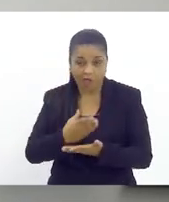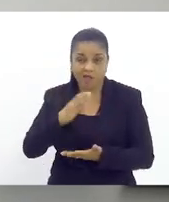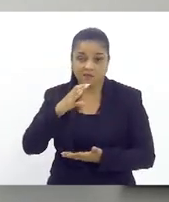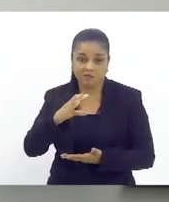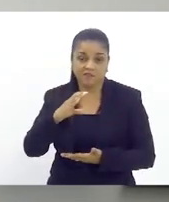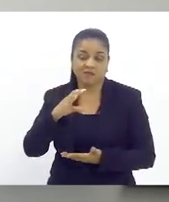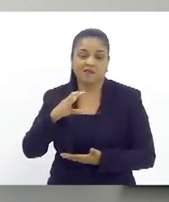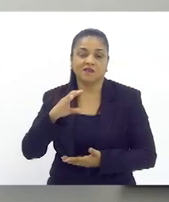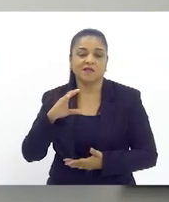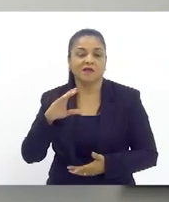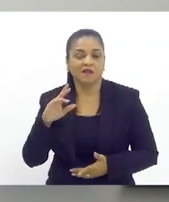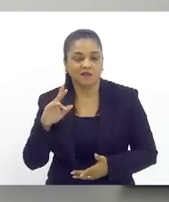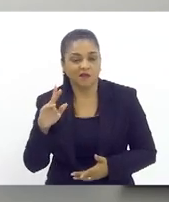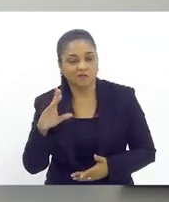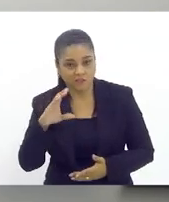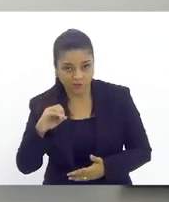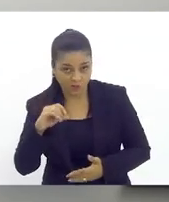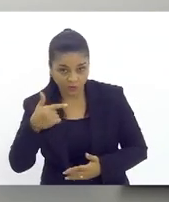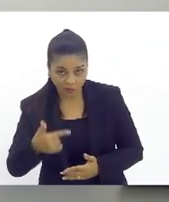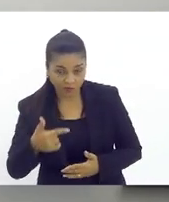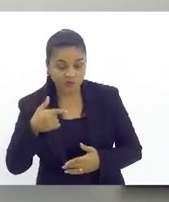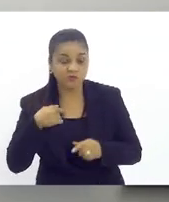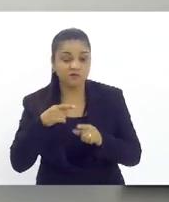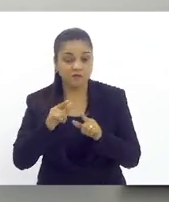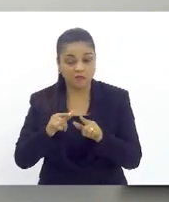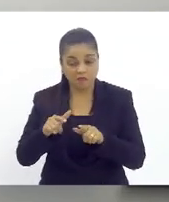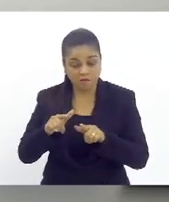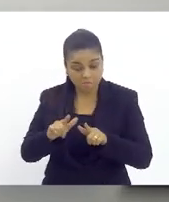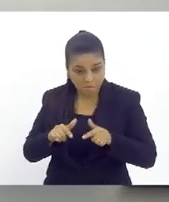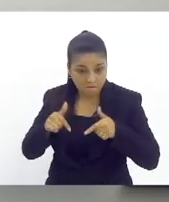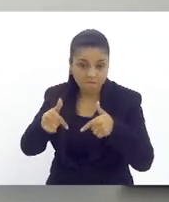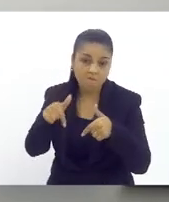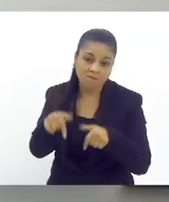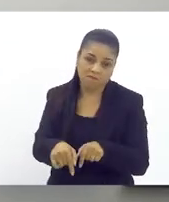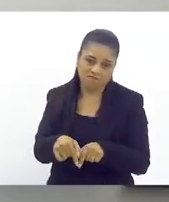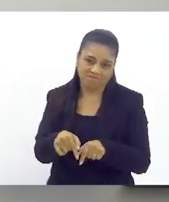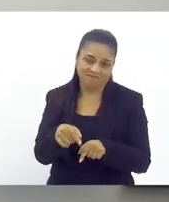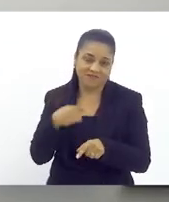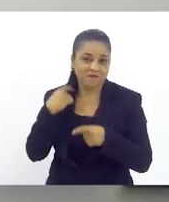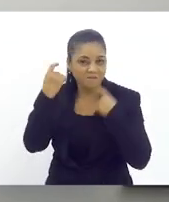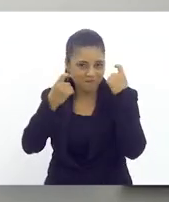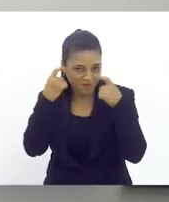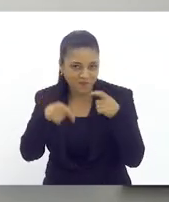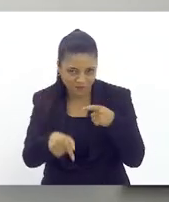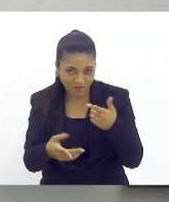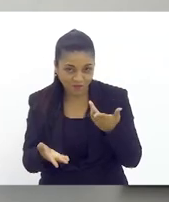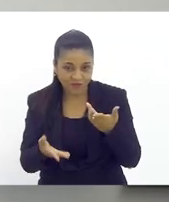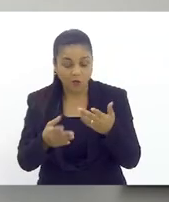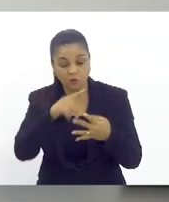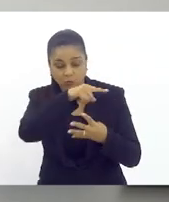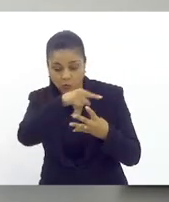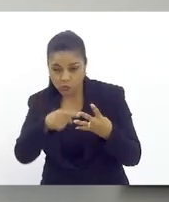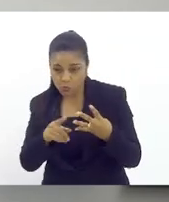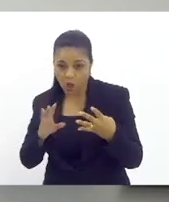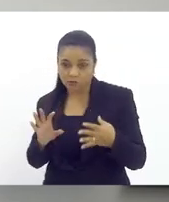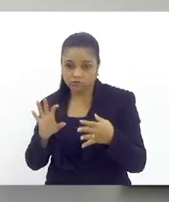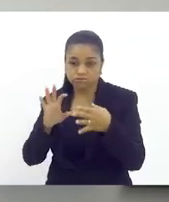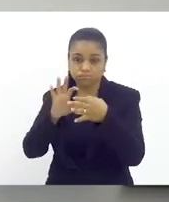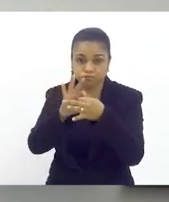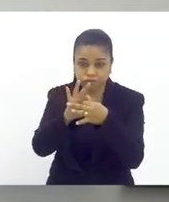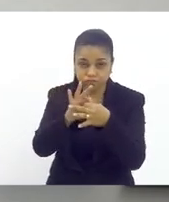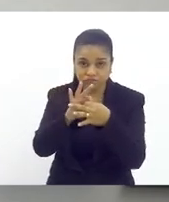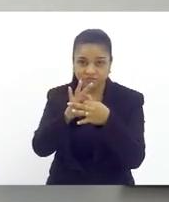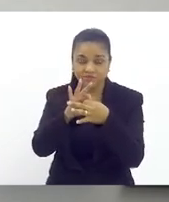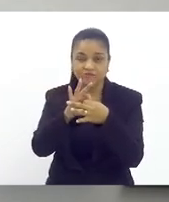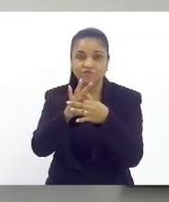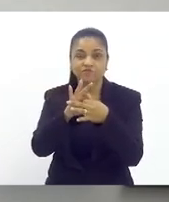mitigação de mudanças climáticas é mais eficiente né então combinando esses quatro critérios biodiversidade de carbono água